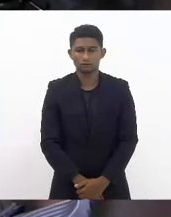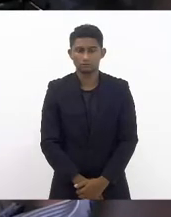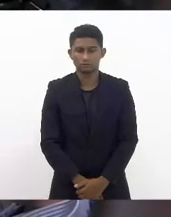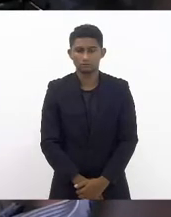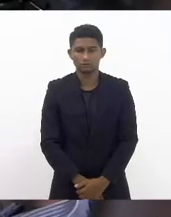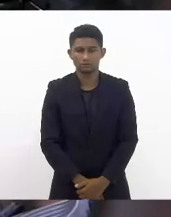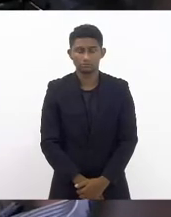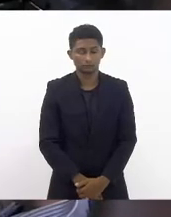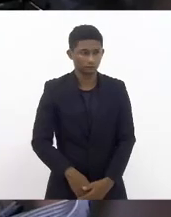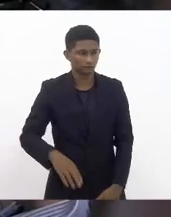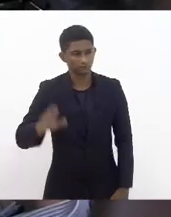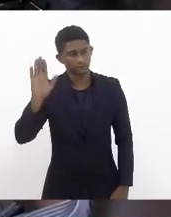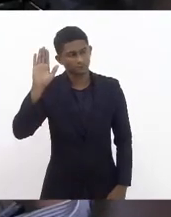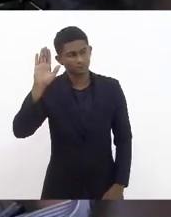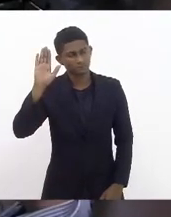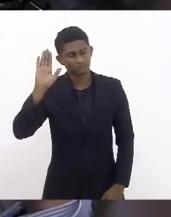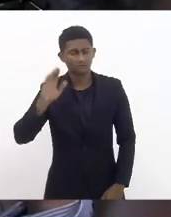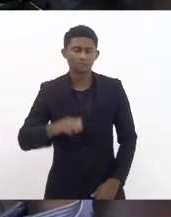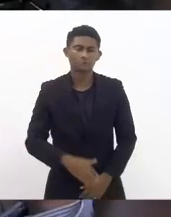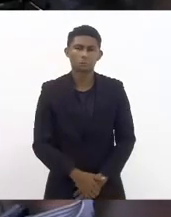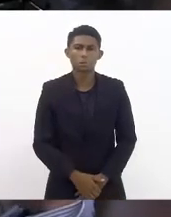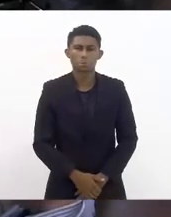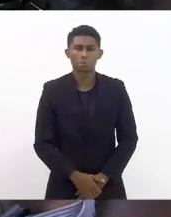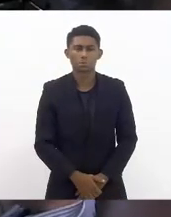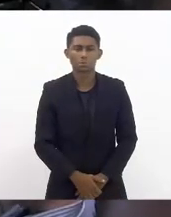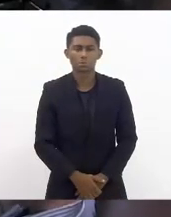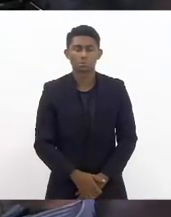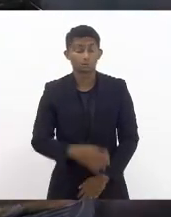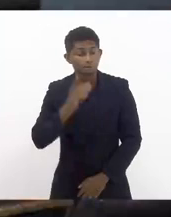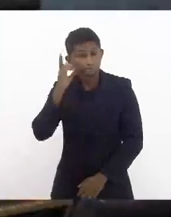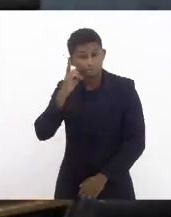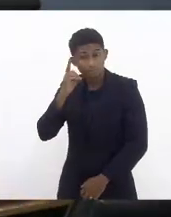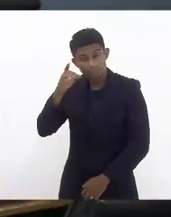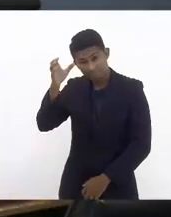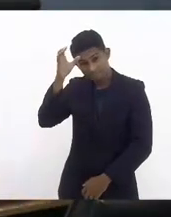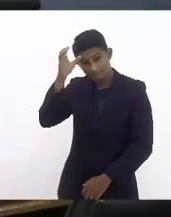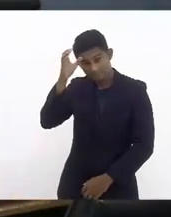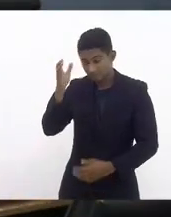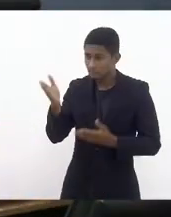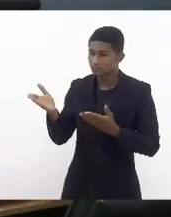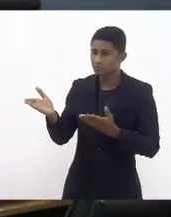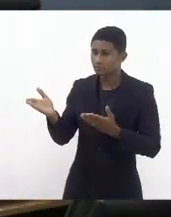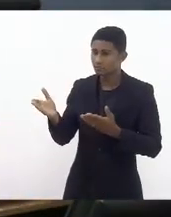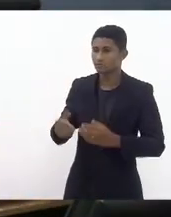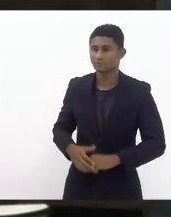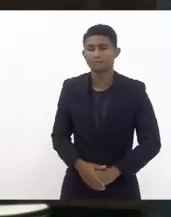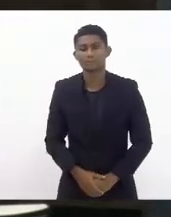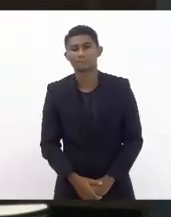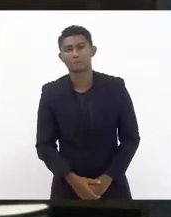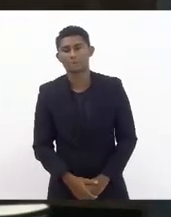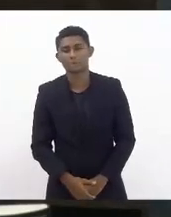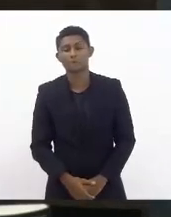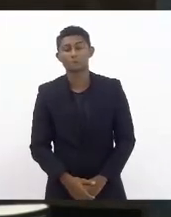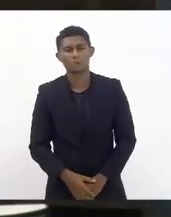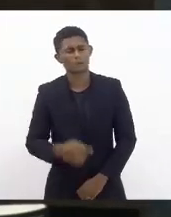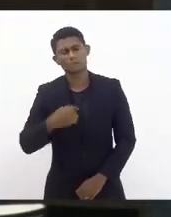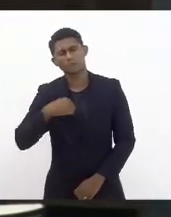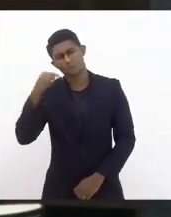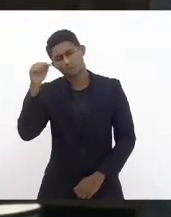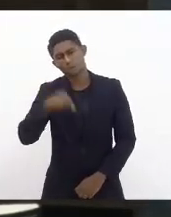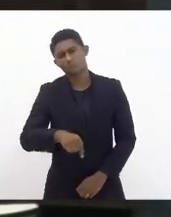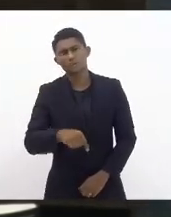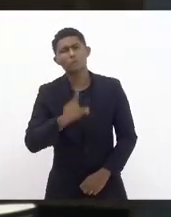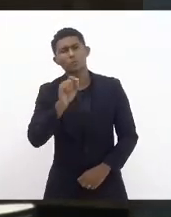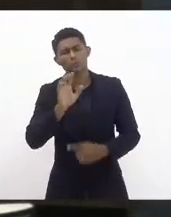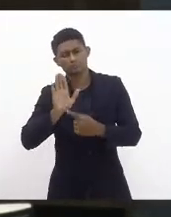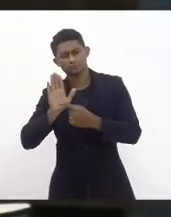Senhor presidente. Você mandou os dois projetos? Deputada Tia Ju. Senhor presidente, só trazendo aqui